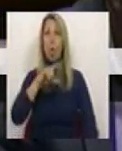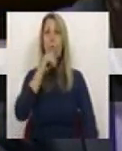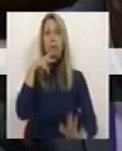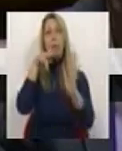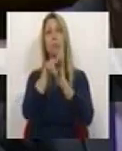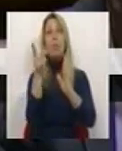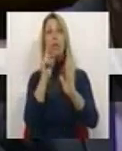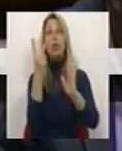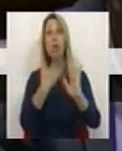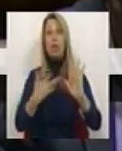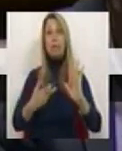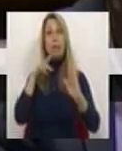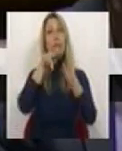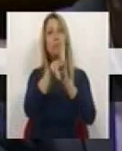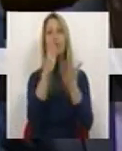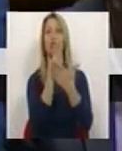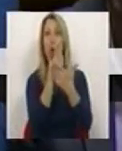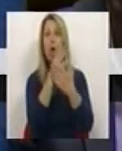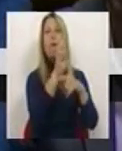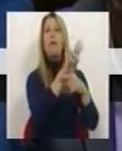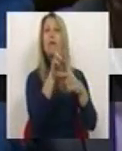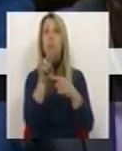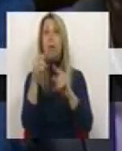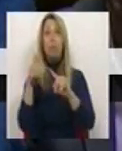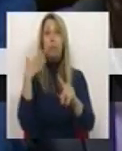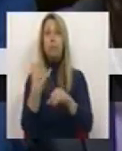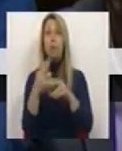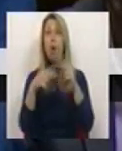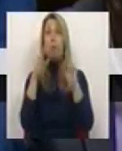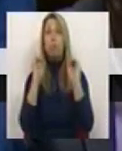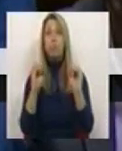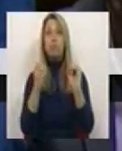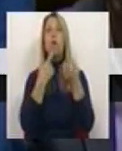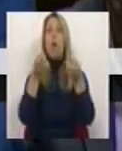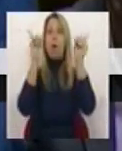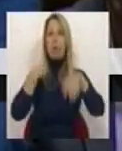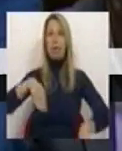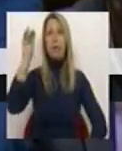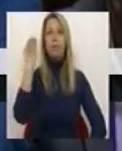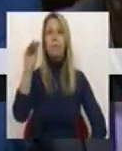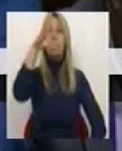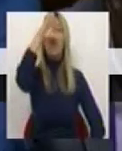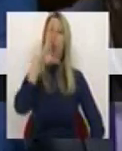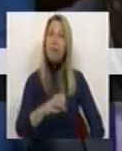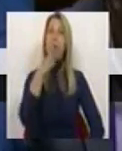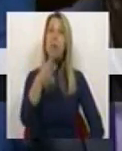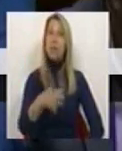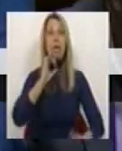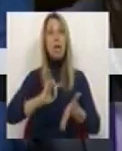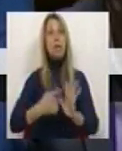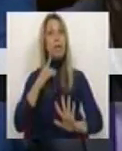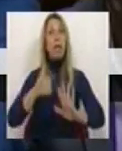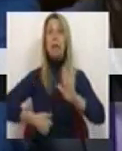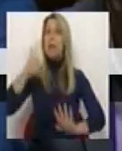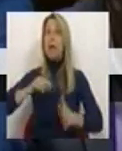escola no dia 2 de dezembro e nessa altura ainda nada tinha sido feito e voltámos a alertar o Governo para a necessidade imperiosa